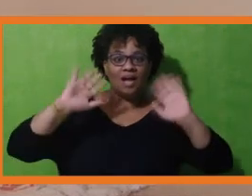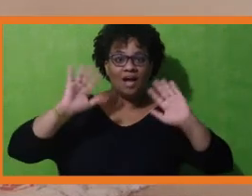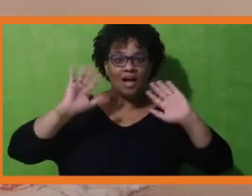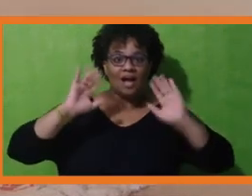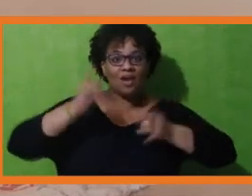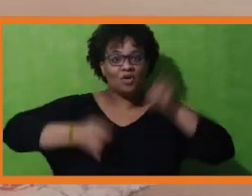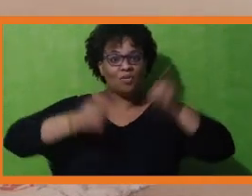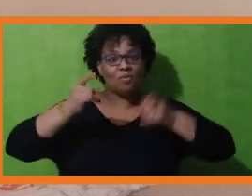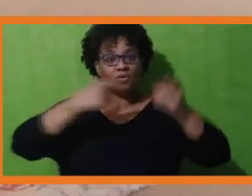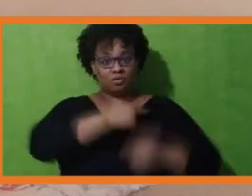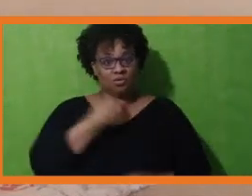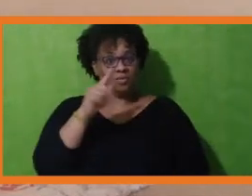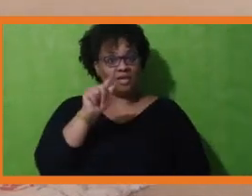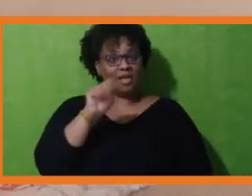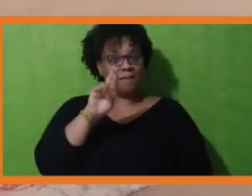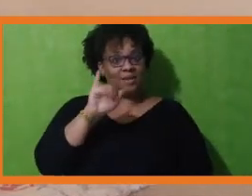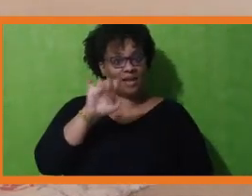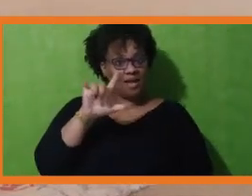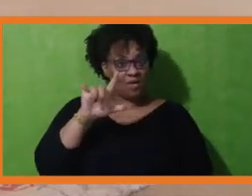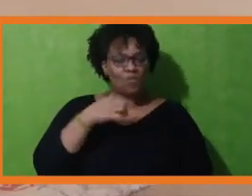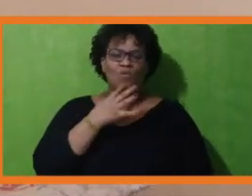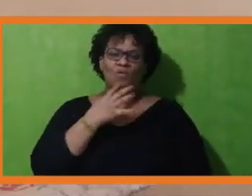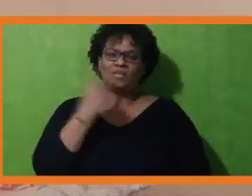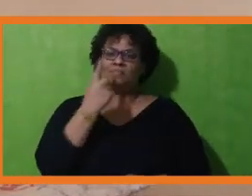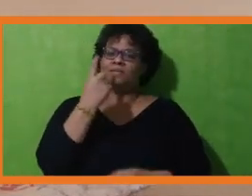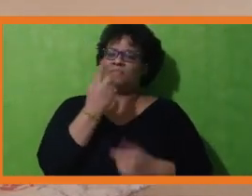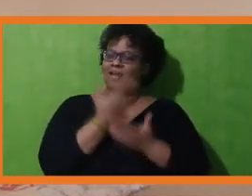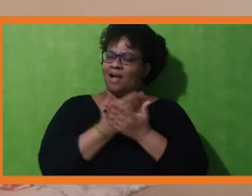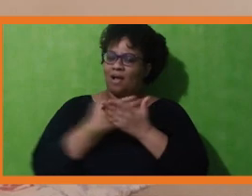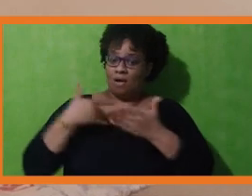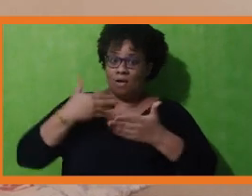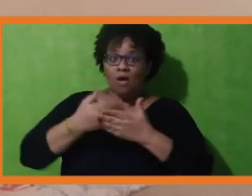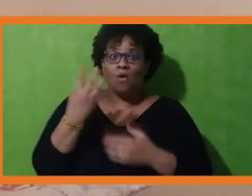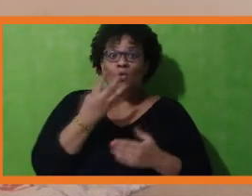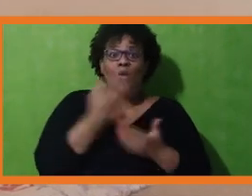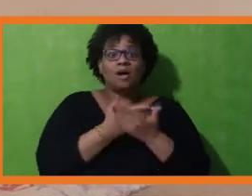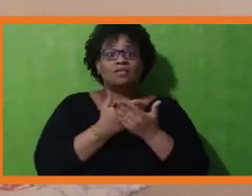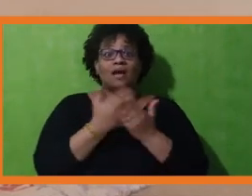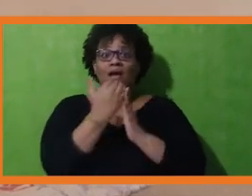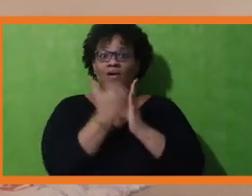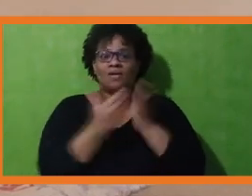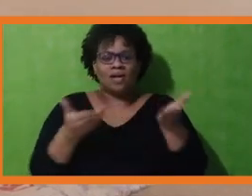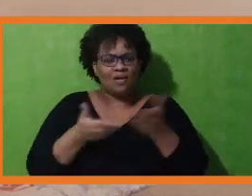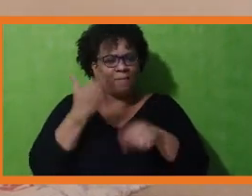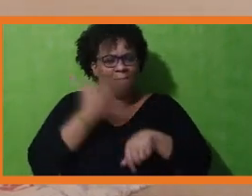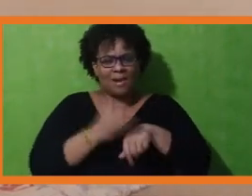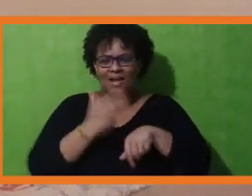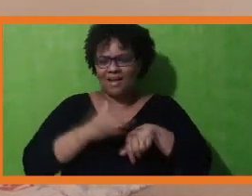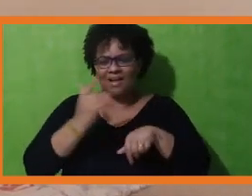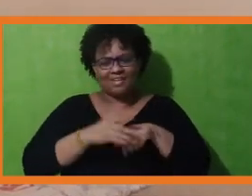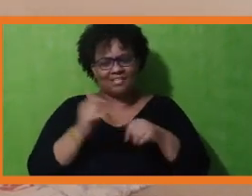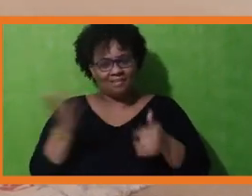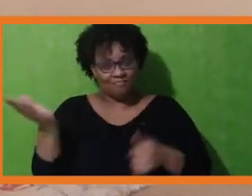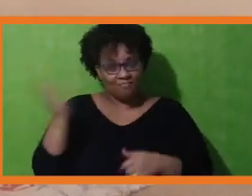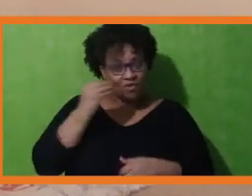Alô Robótica, aqui é Gabriel Soares, você já me conhece na primeira aula. Estamos aqui na nossa quarta aula de programação. Essa é uma aula bem